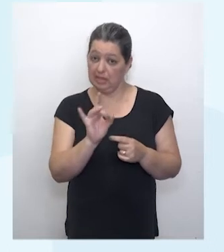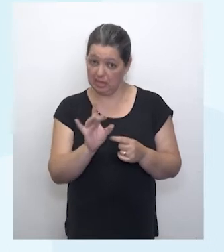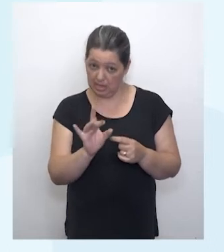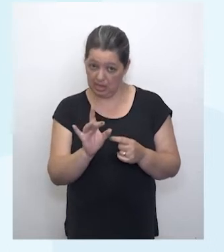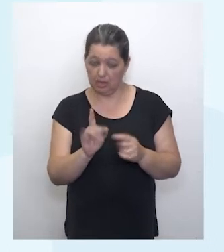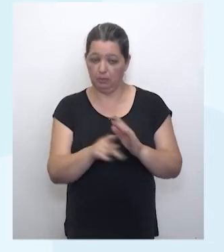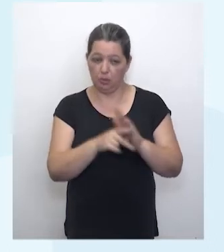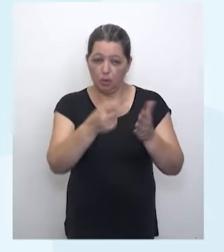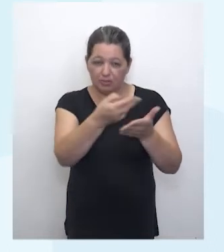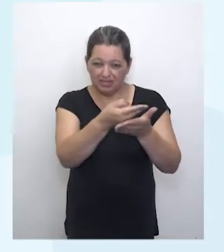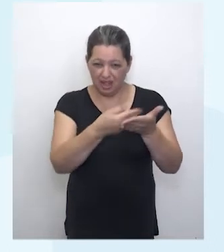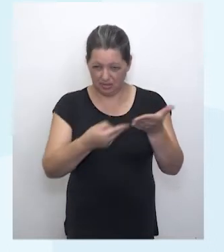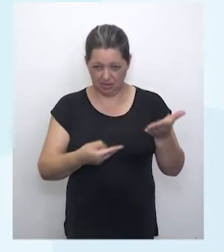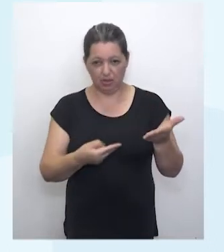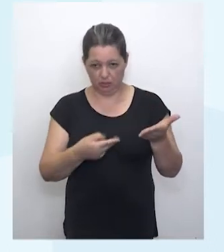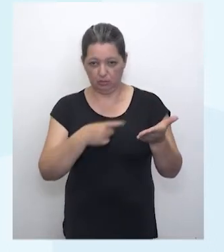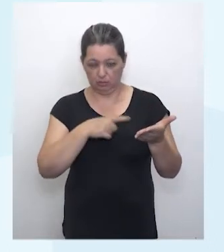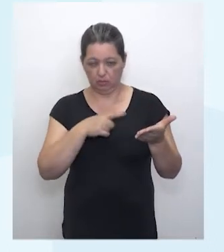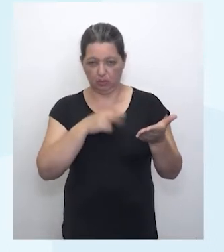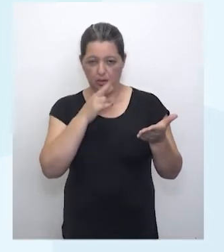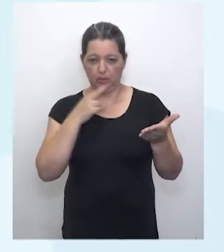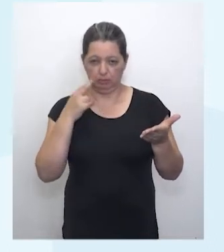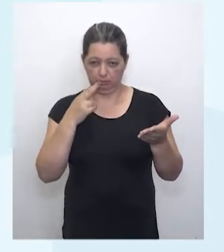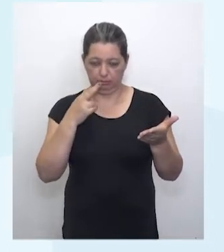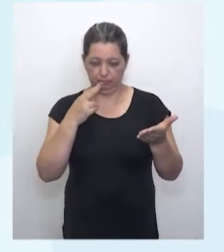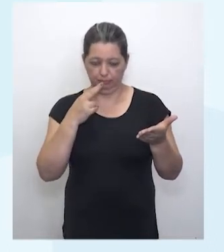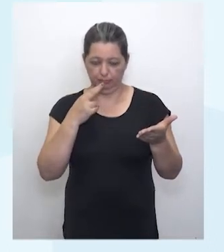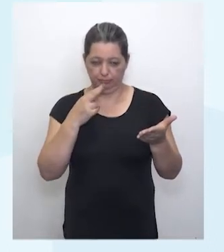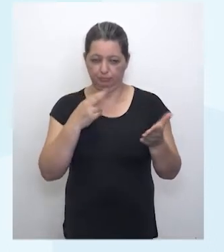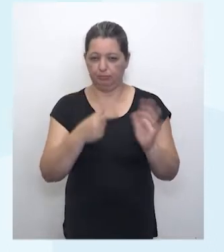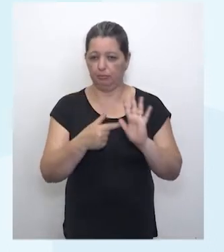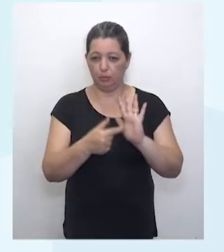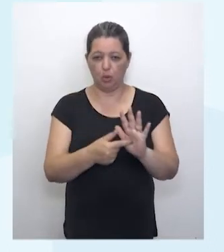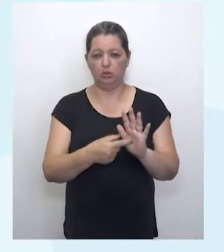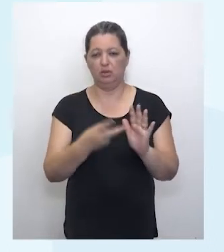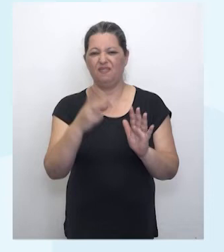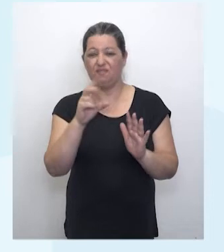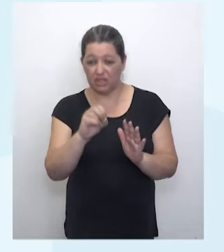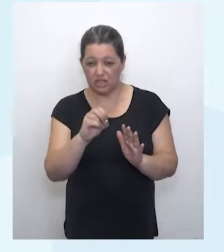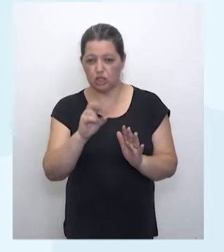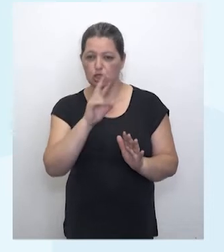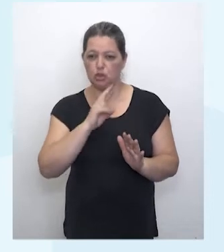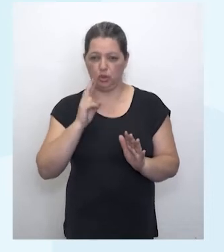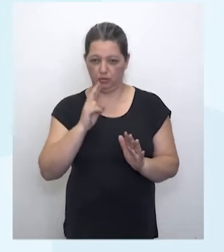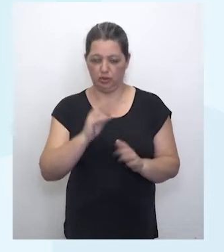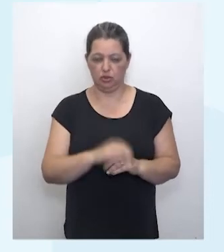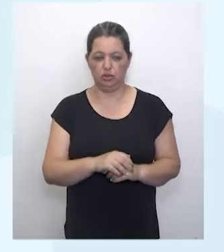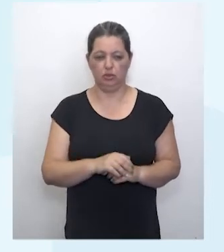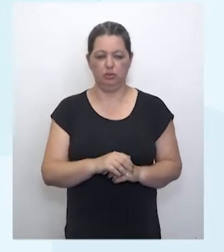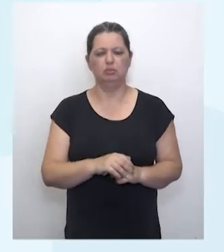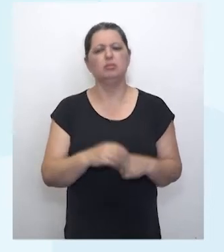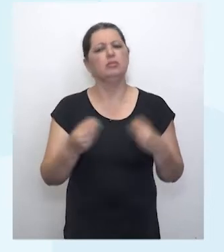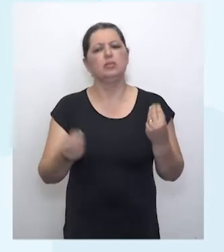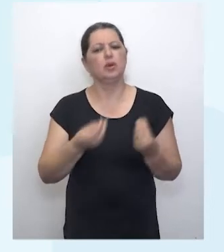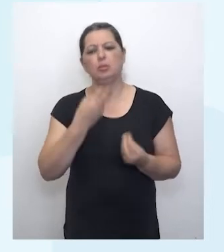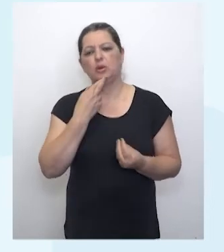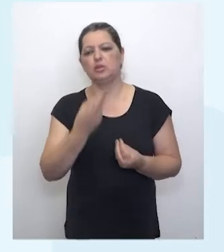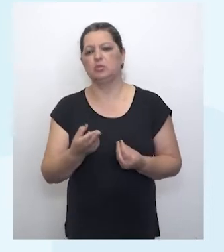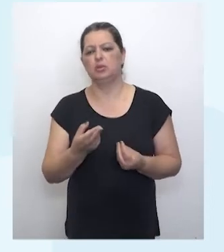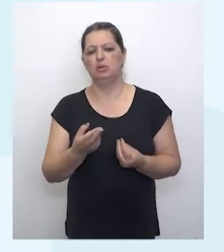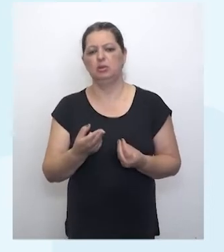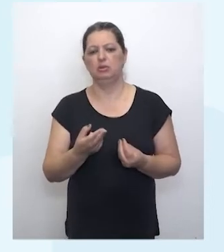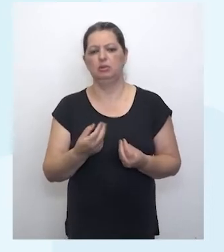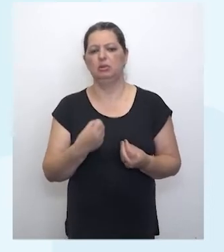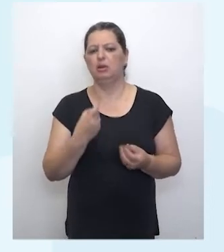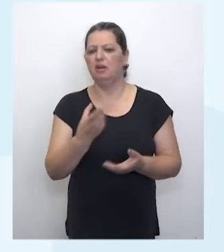desenho que está no gráfico corresponde a 20 sorvetes. Ah, tá. E eu tenho que responder quanto que ele ainda vai